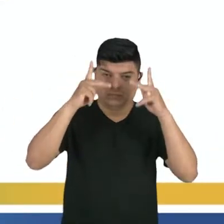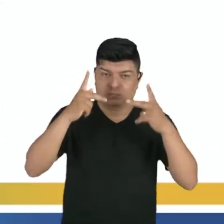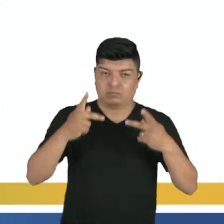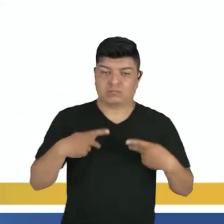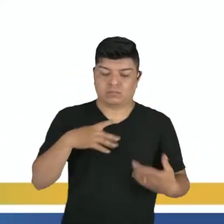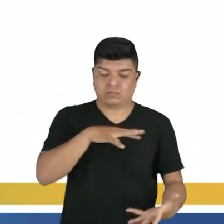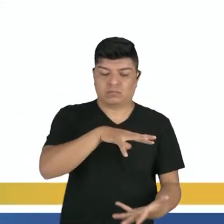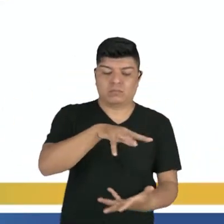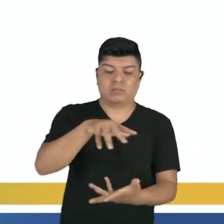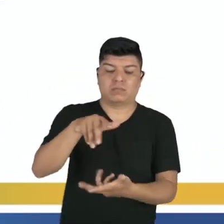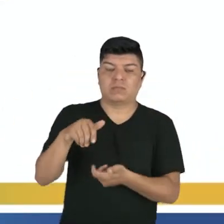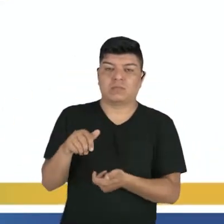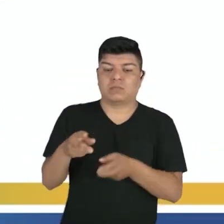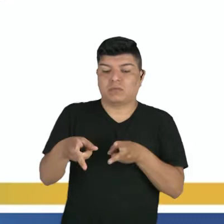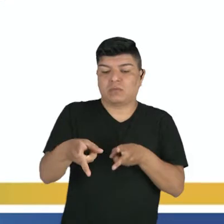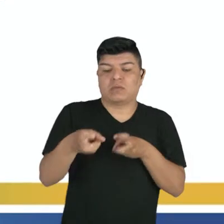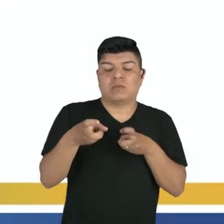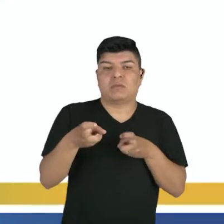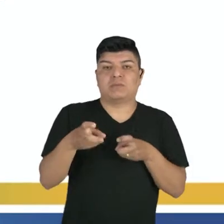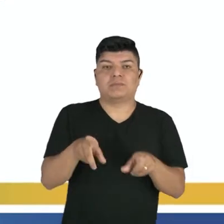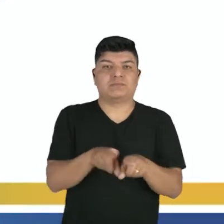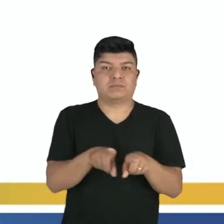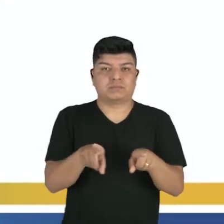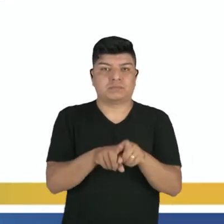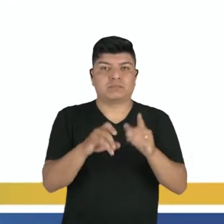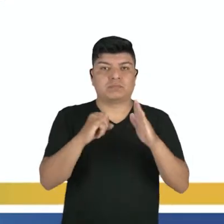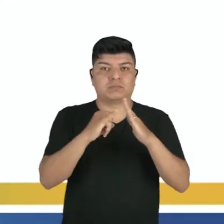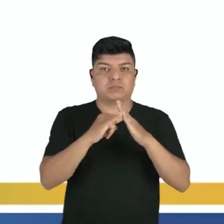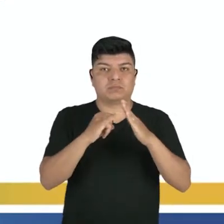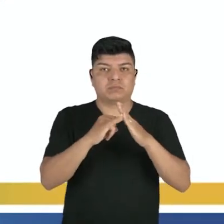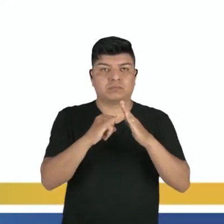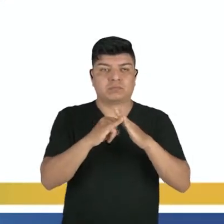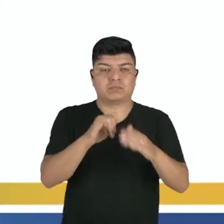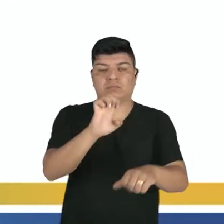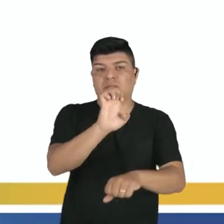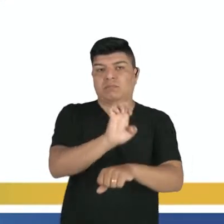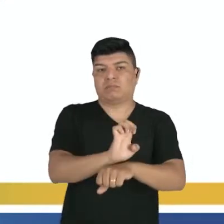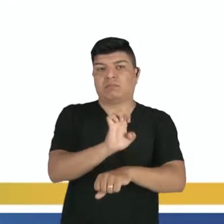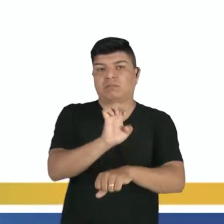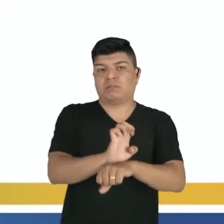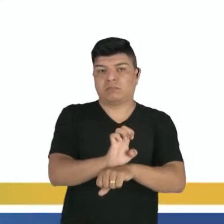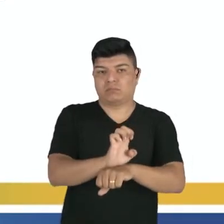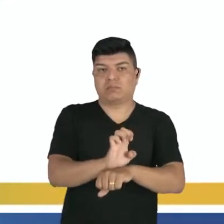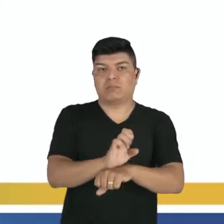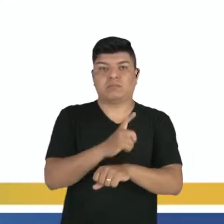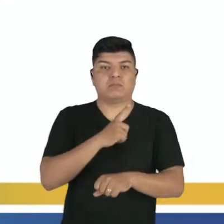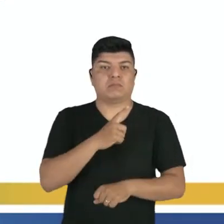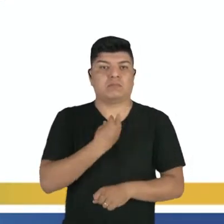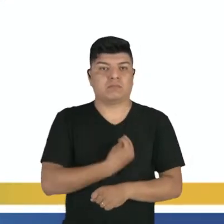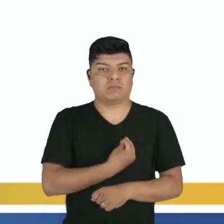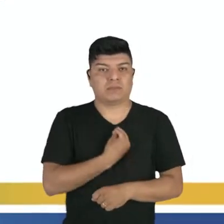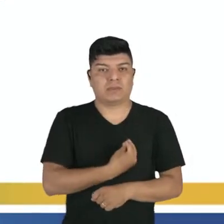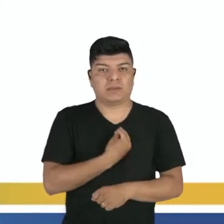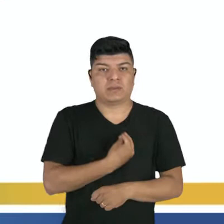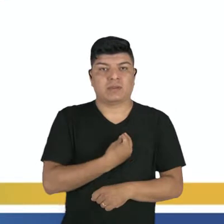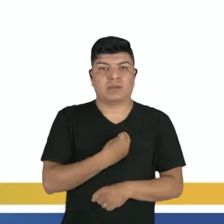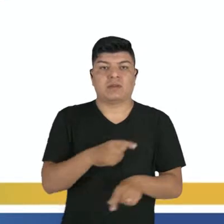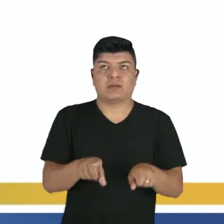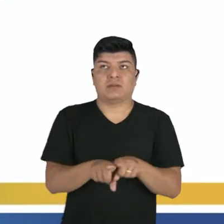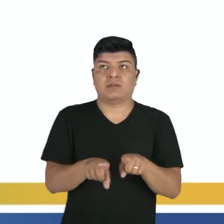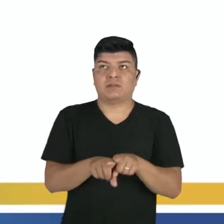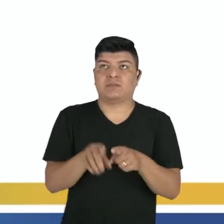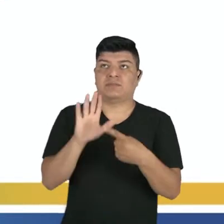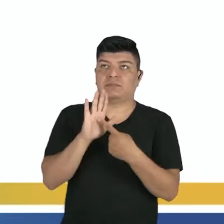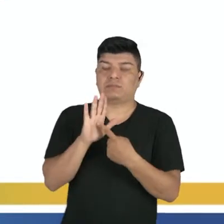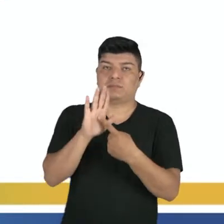humanidade, nós vamos identificar que a instituição Estado, quando existente, também